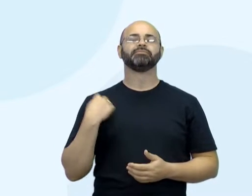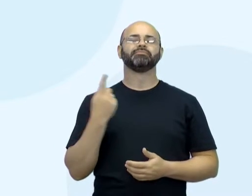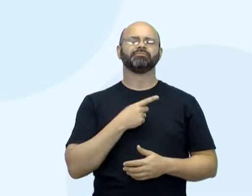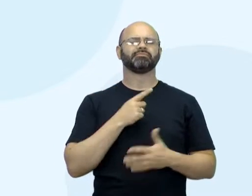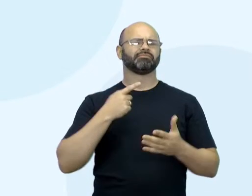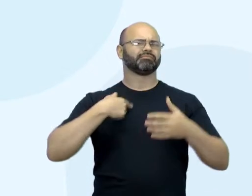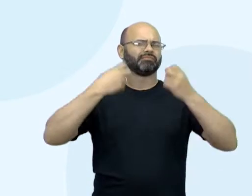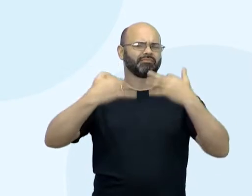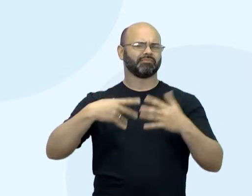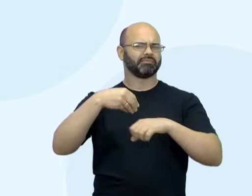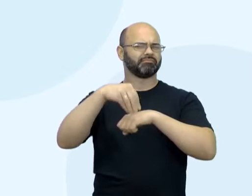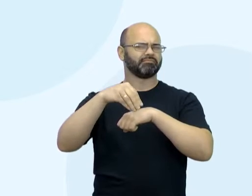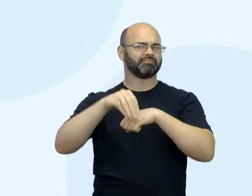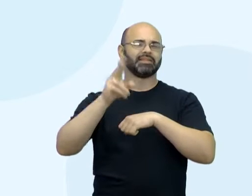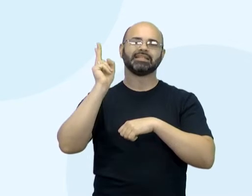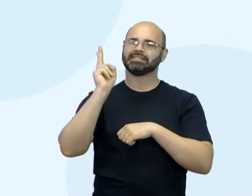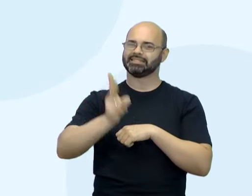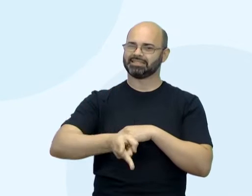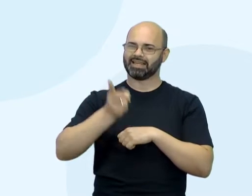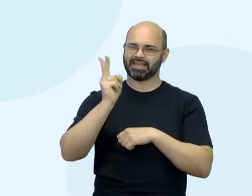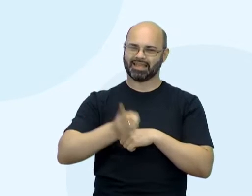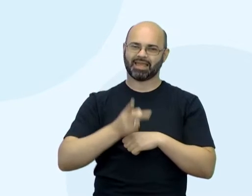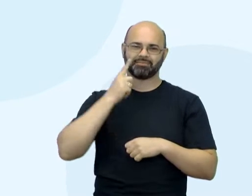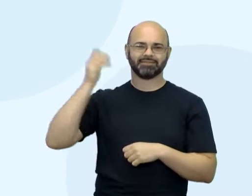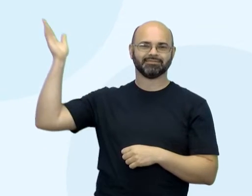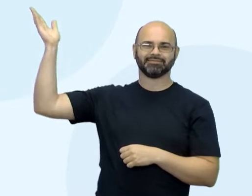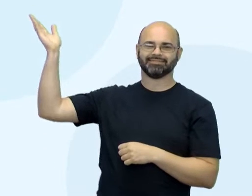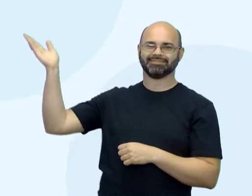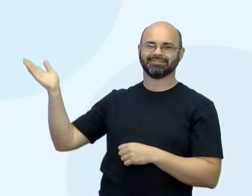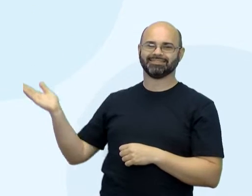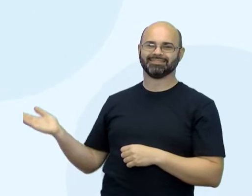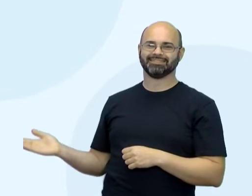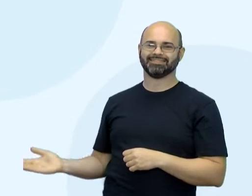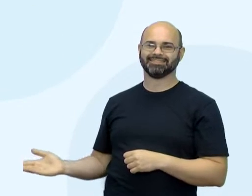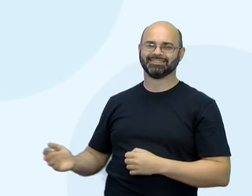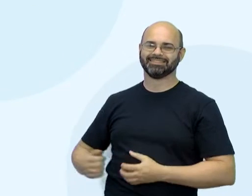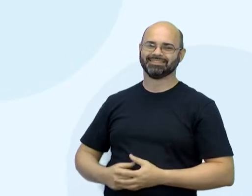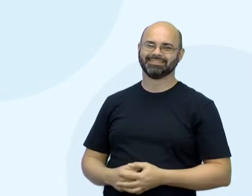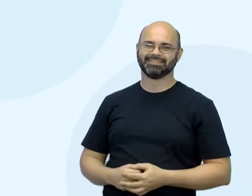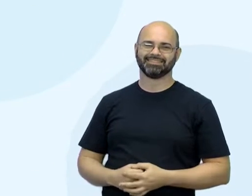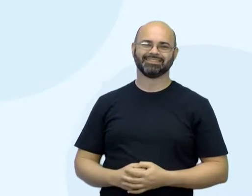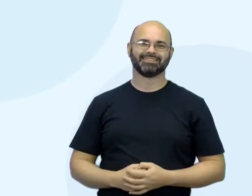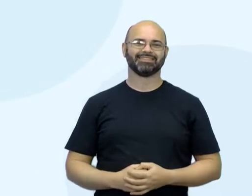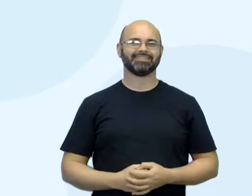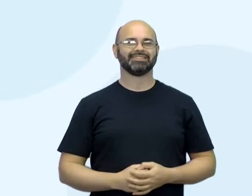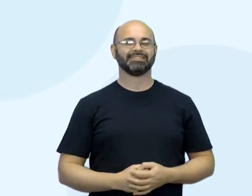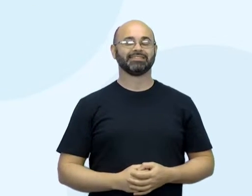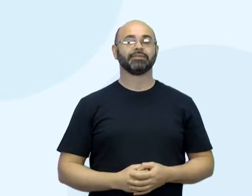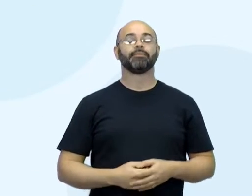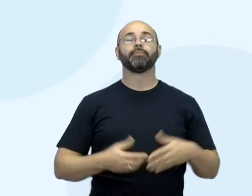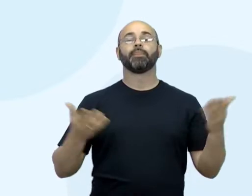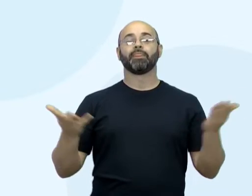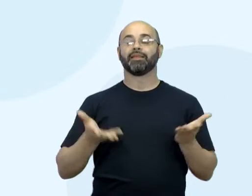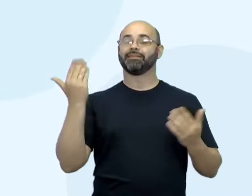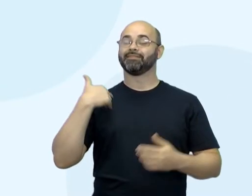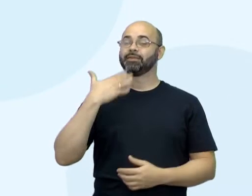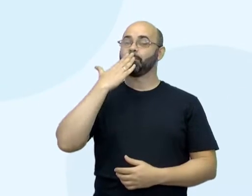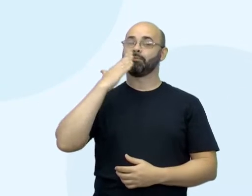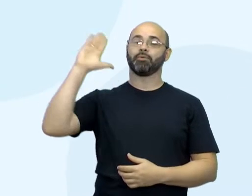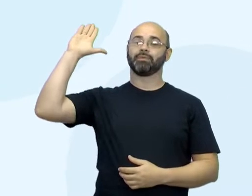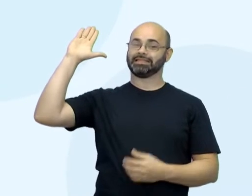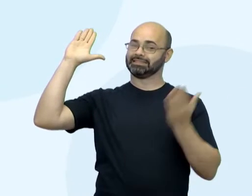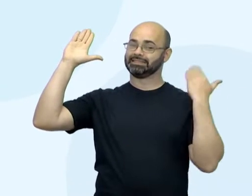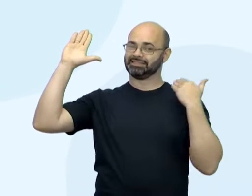alguns lembretes importantes aí para vocês. Hoje tem um cumprimento de uma promessa que eu já